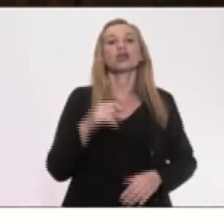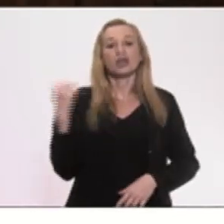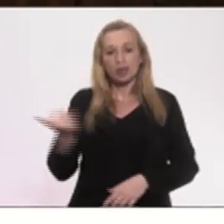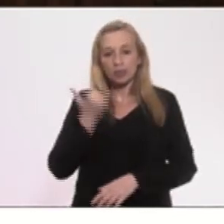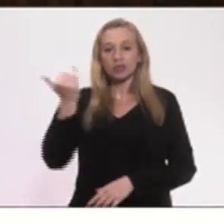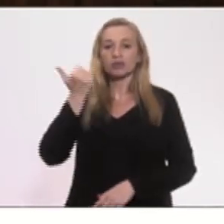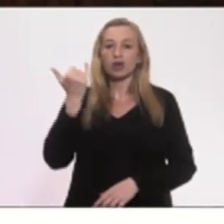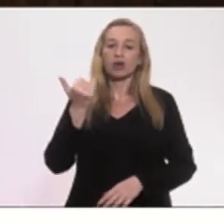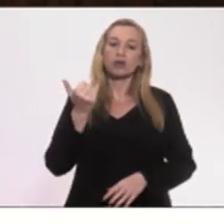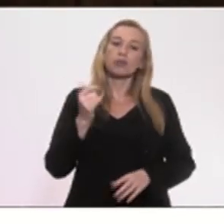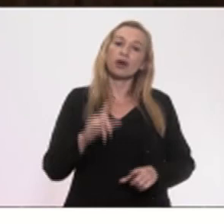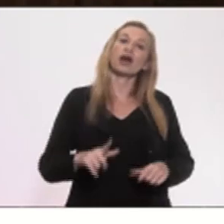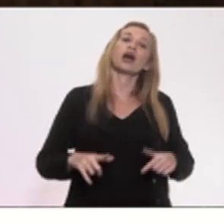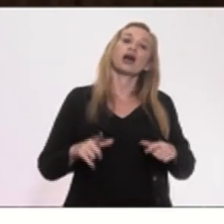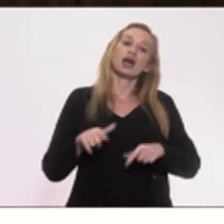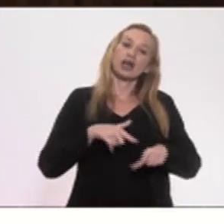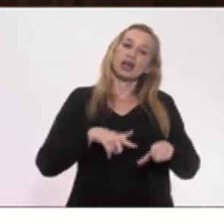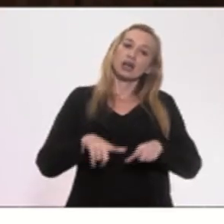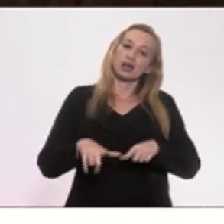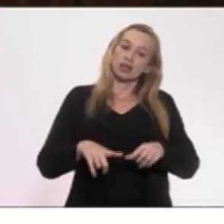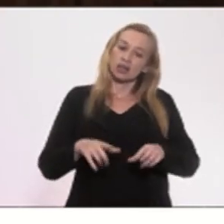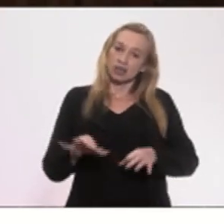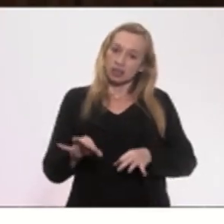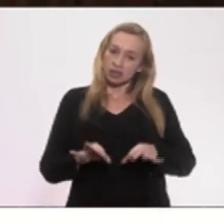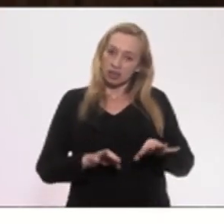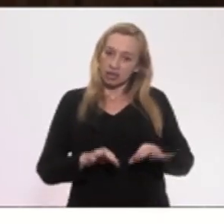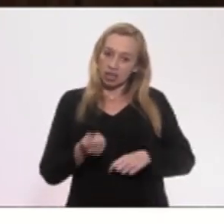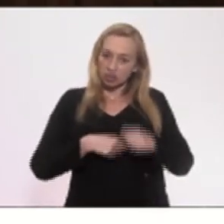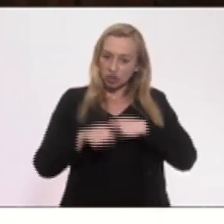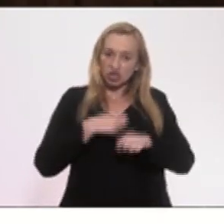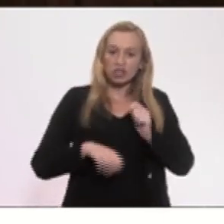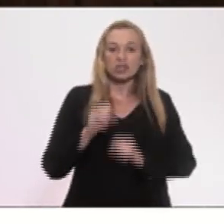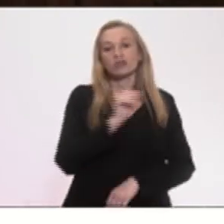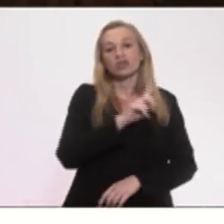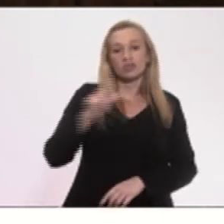civil e a formulação participativa e dialógica das políticas públicas. Muito obrigado.